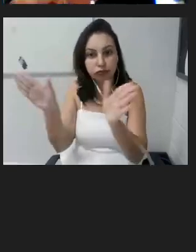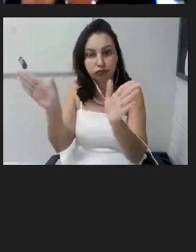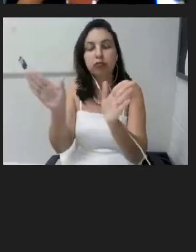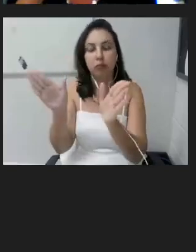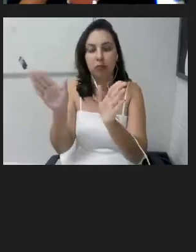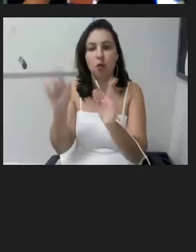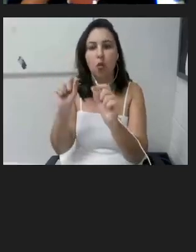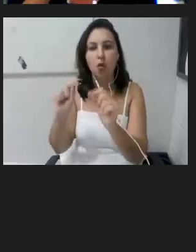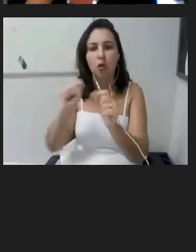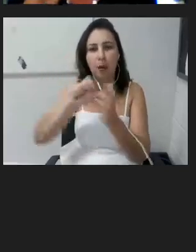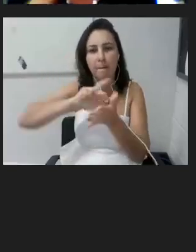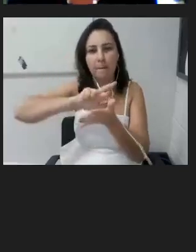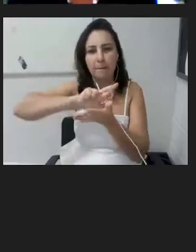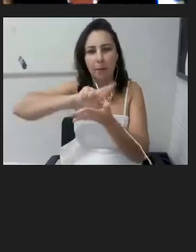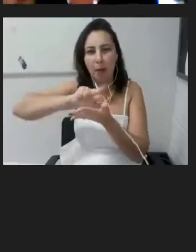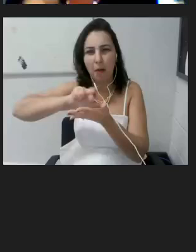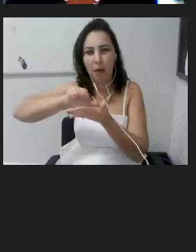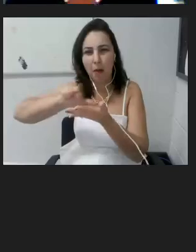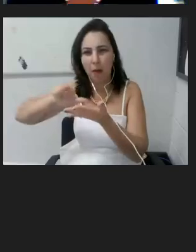os transtornos mentais